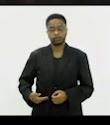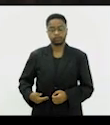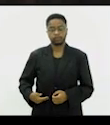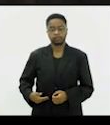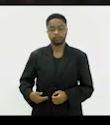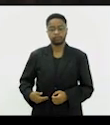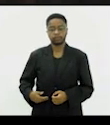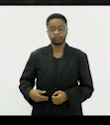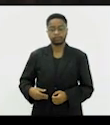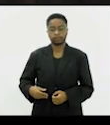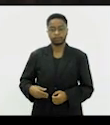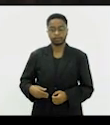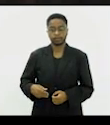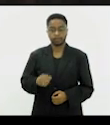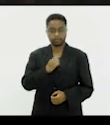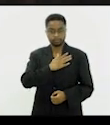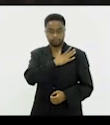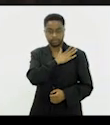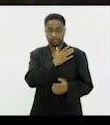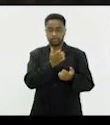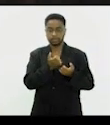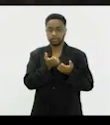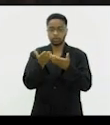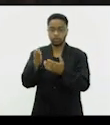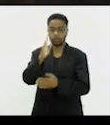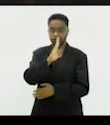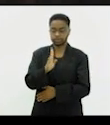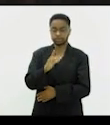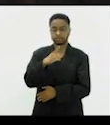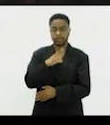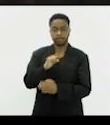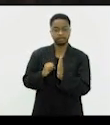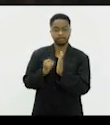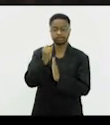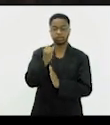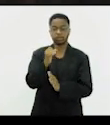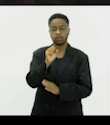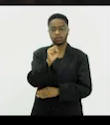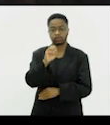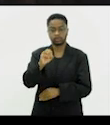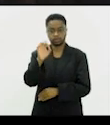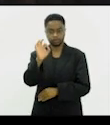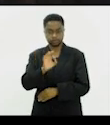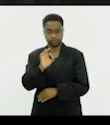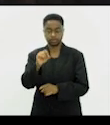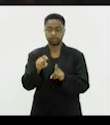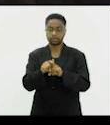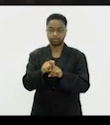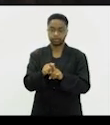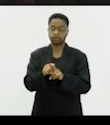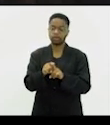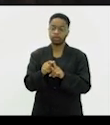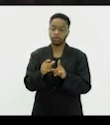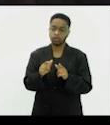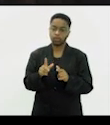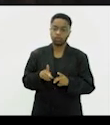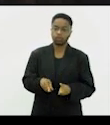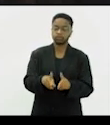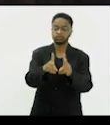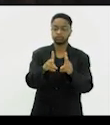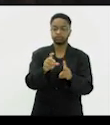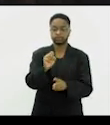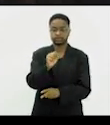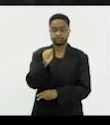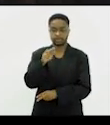Sarney uma inflação de 80%, e o Sarney também passou à frente uma inflação de 80%, um